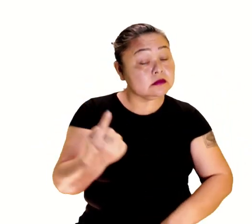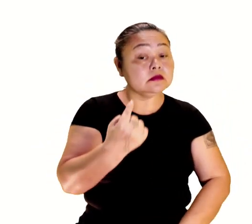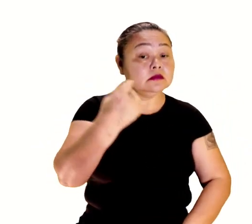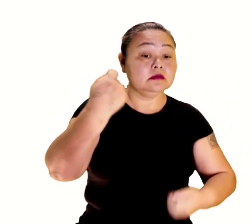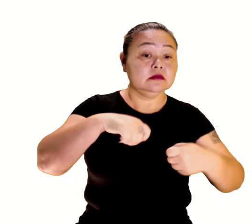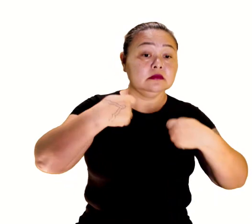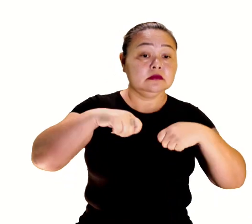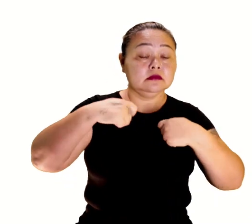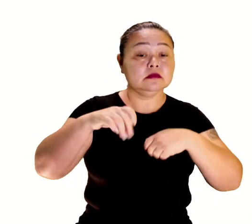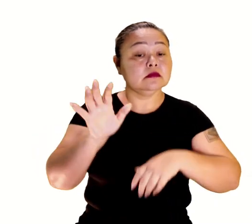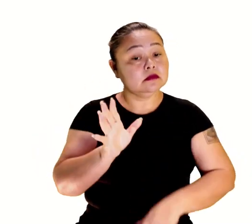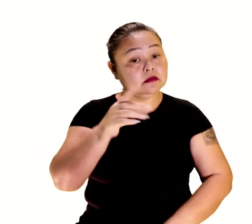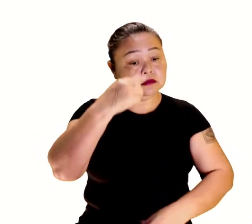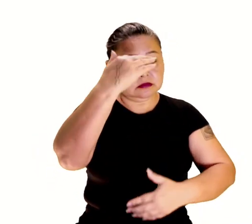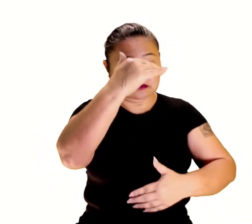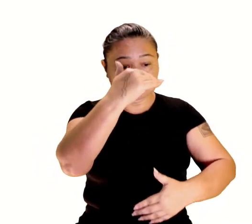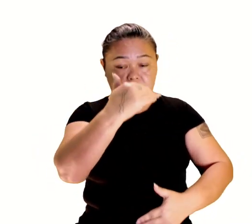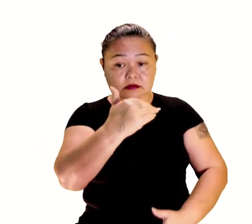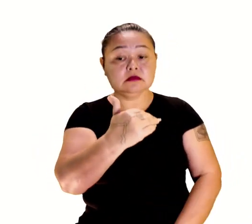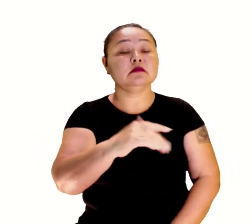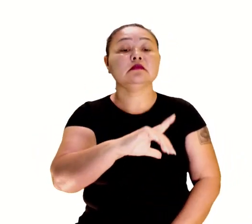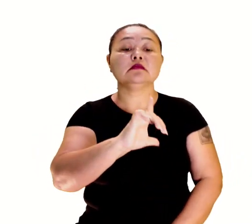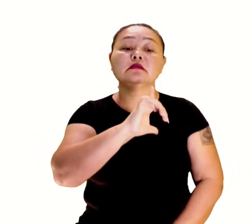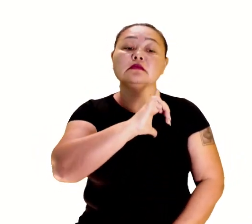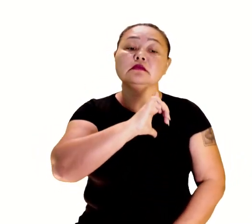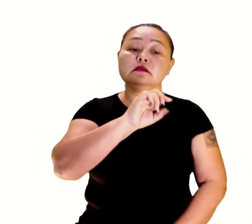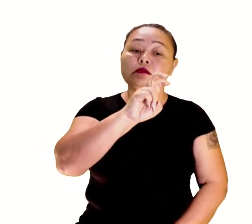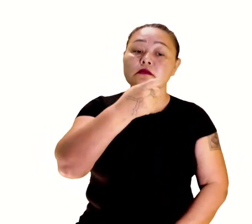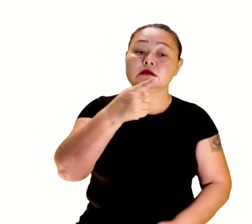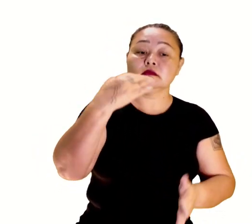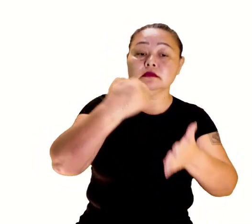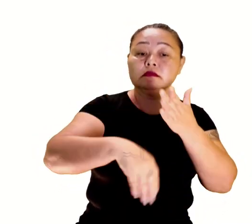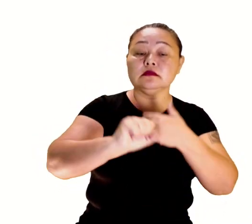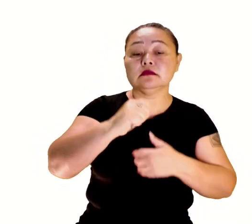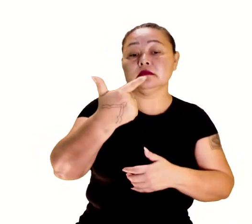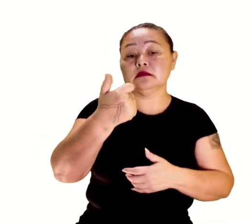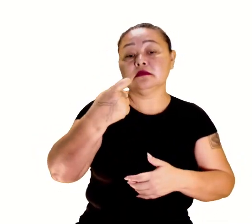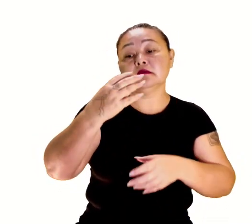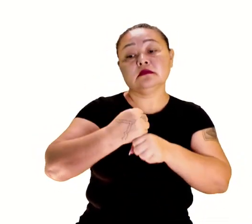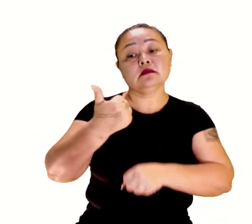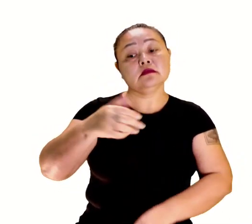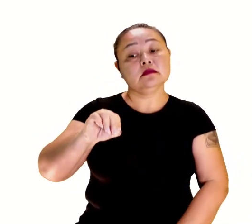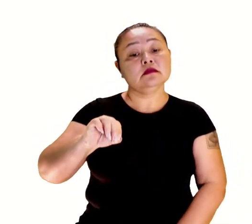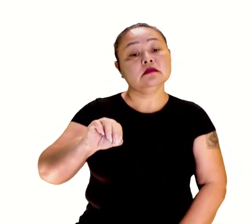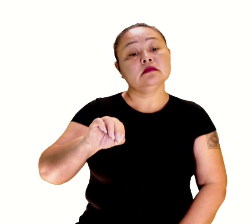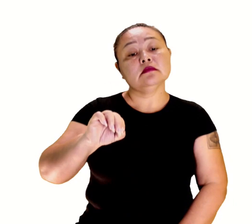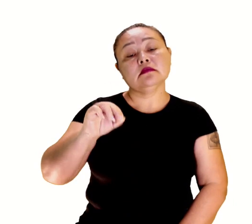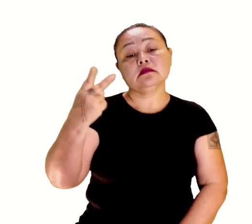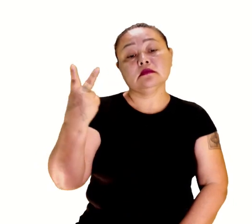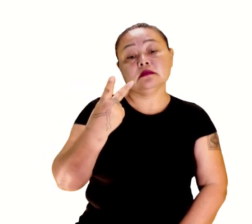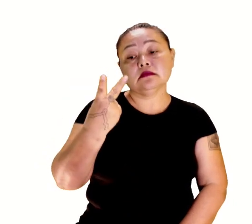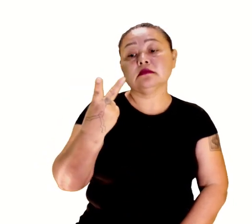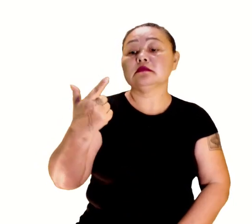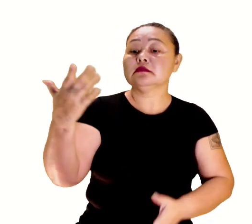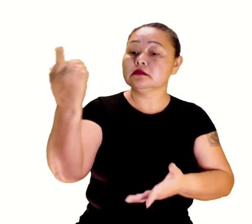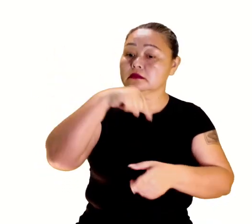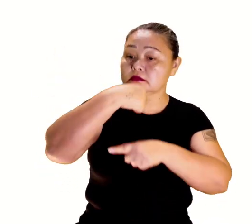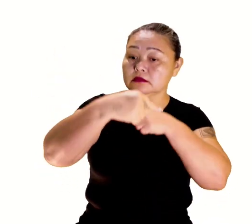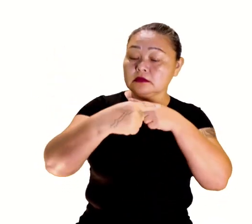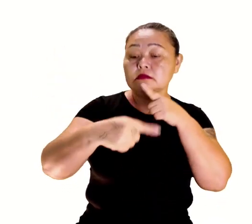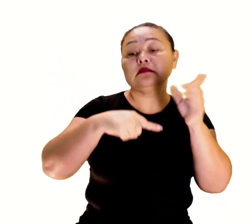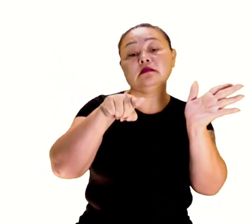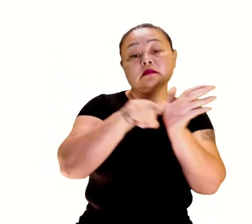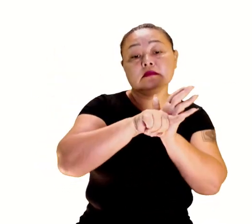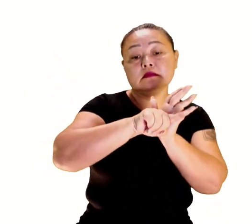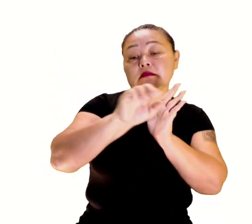precisa a gente fazer esse processo aí. Então a gente tem lá 5x menos 8 igual a 2x mais 10. O 2x passou para outro membro